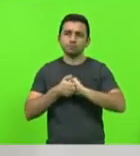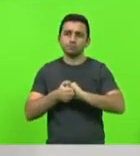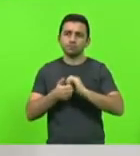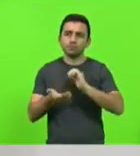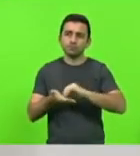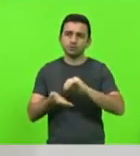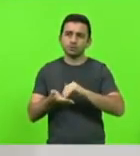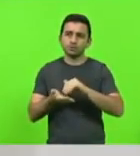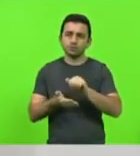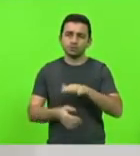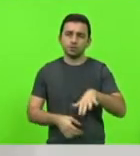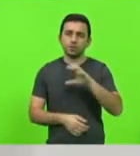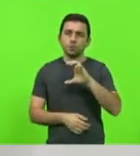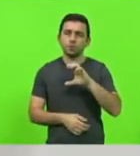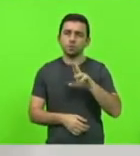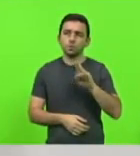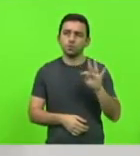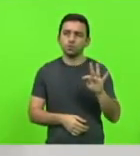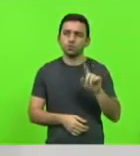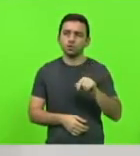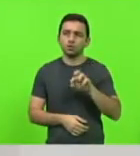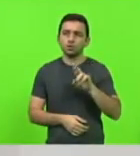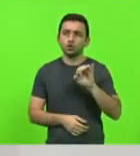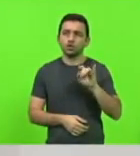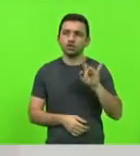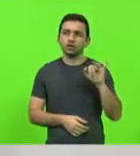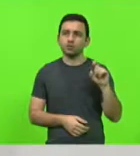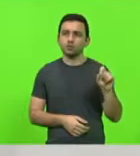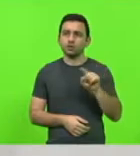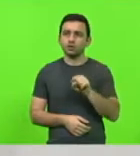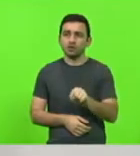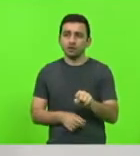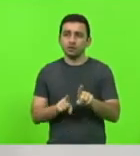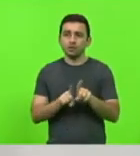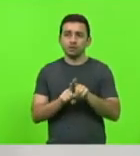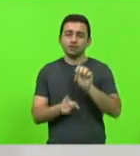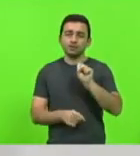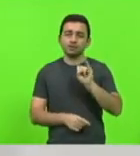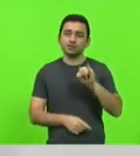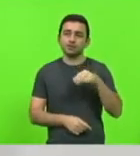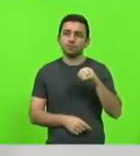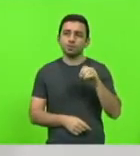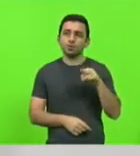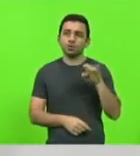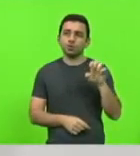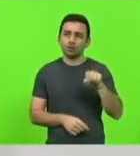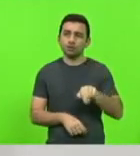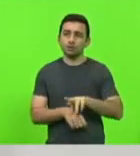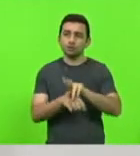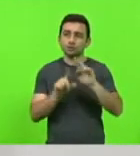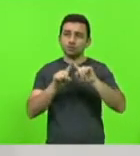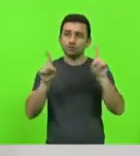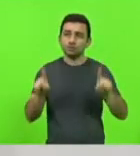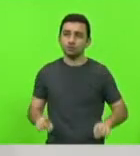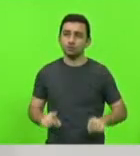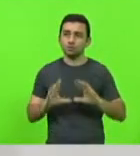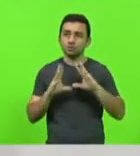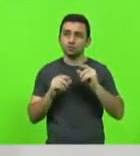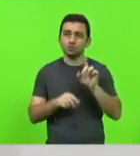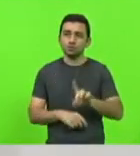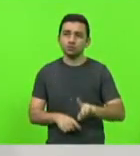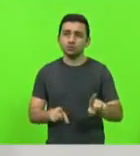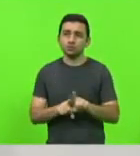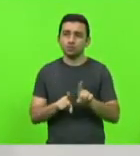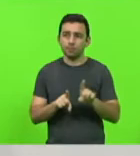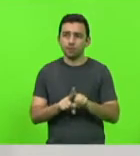da CUT de Santa Catarina, Rogério Manuel Correia, e a Simone Silva, representando todos os servidores e diretores da nossa